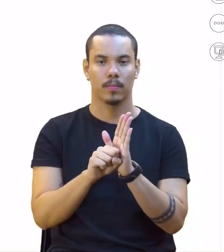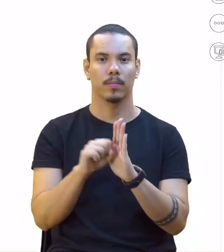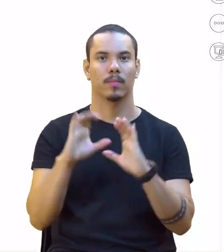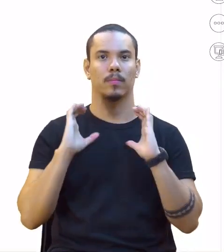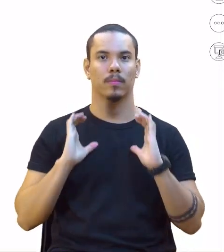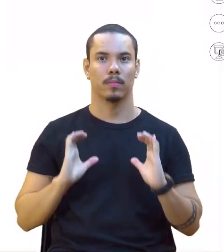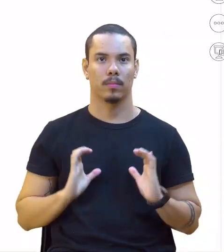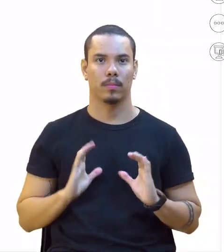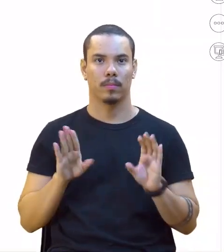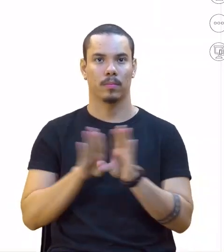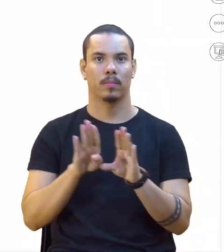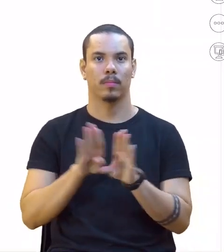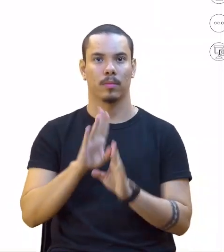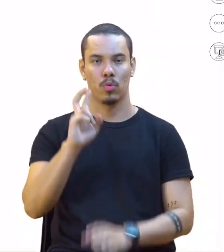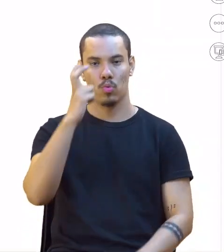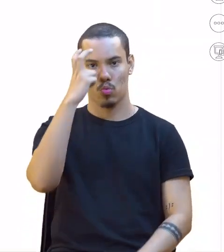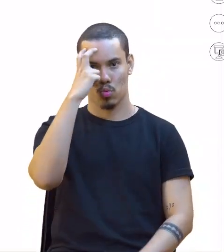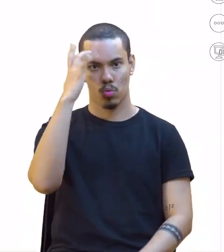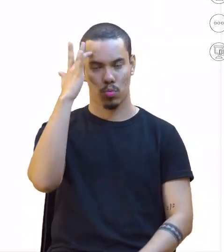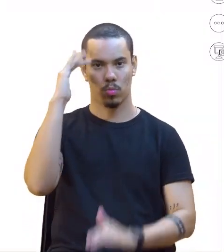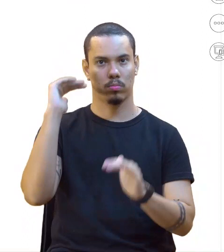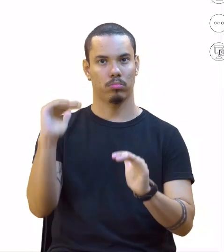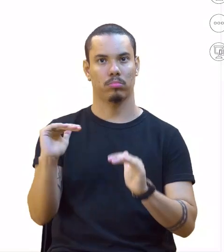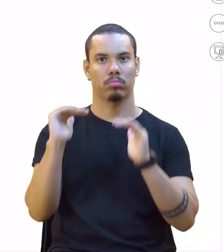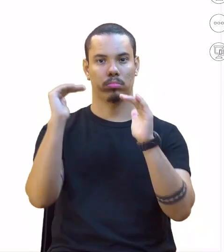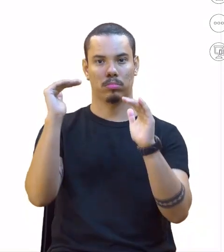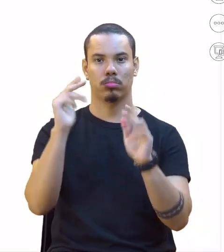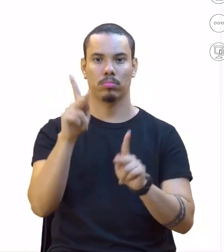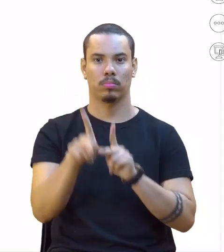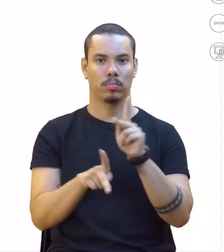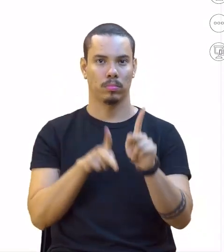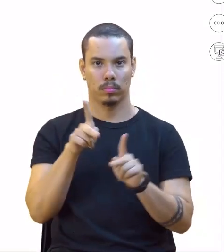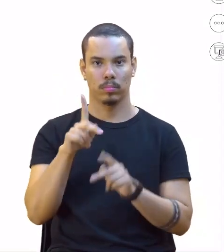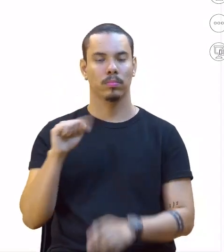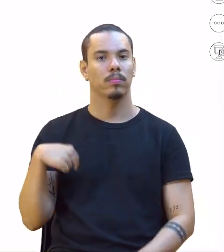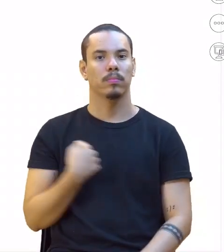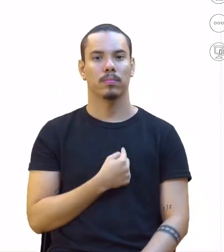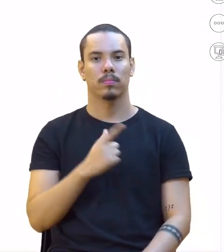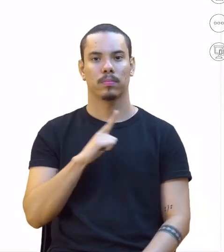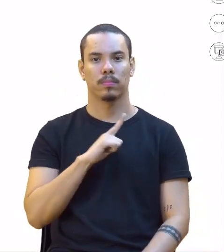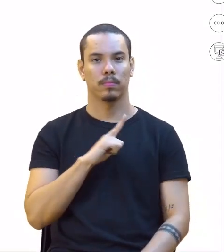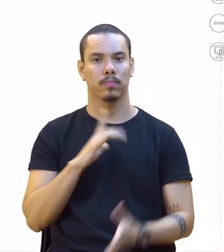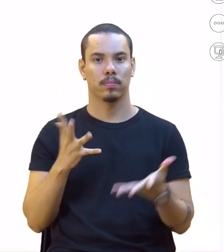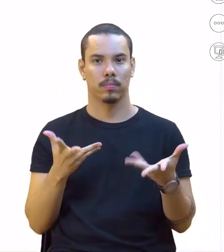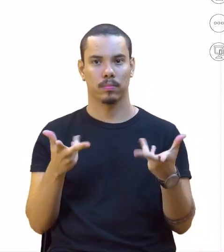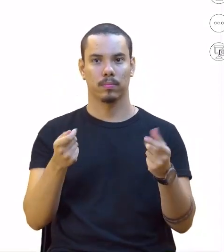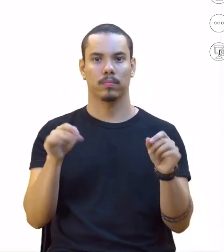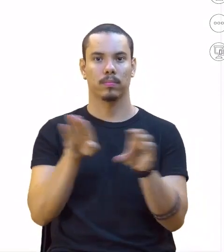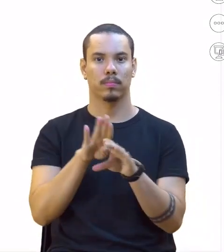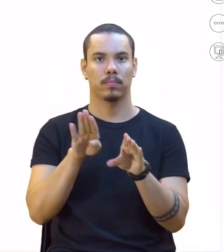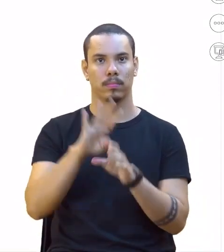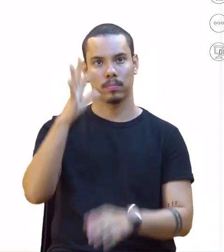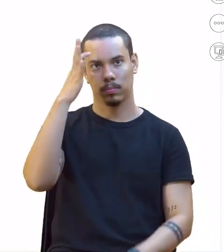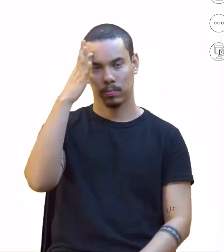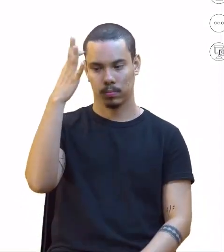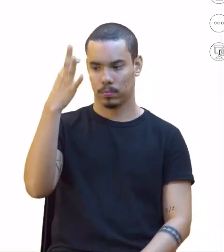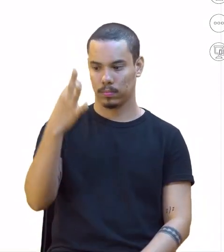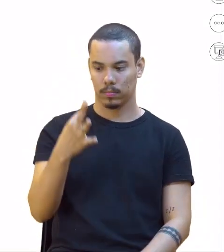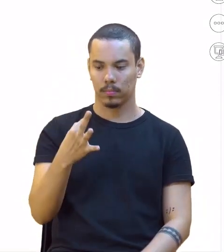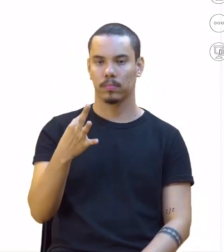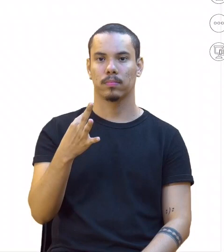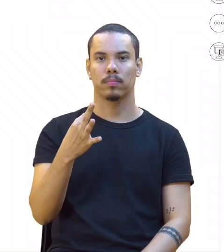cultura erudita e popular, né? E nós temos como habilidade compreender que os